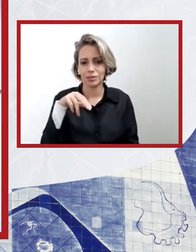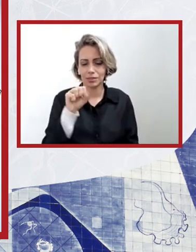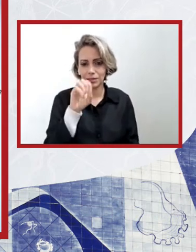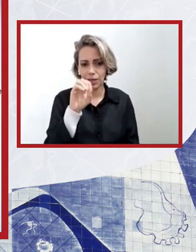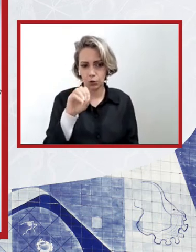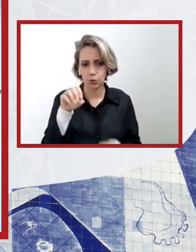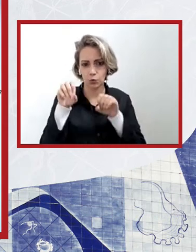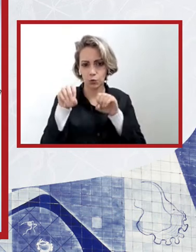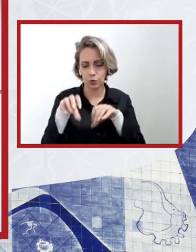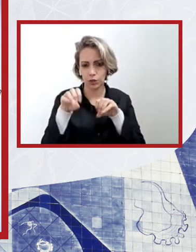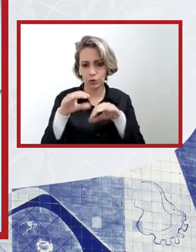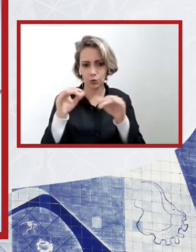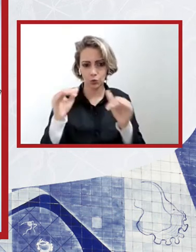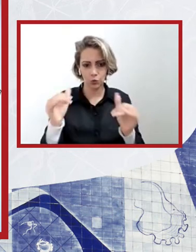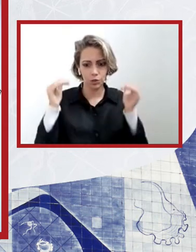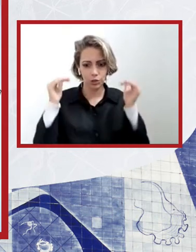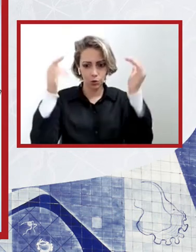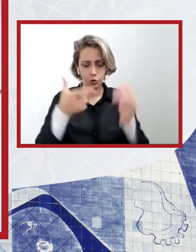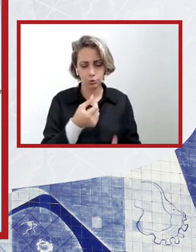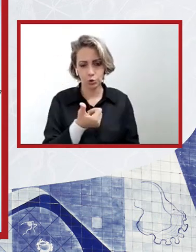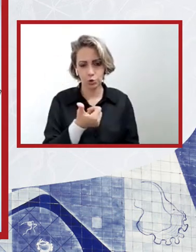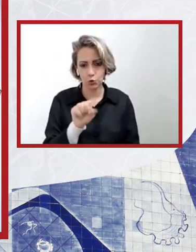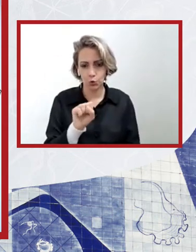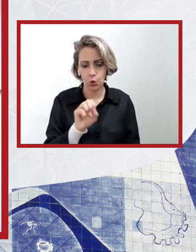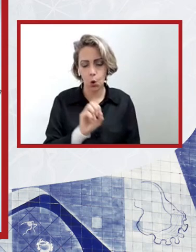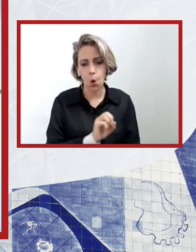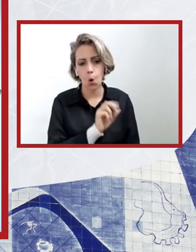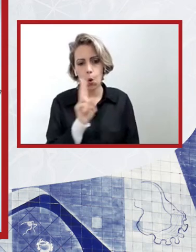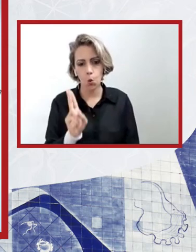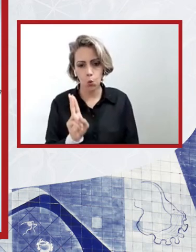de 2018, ou que tivessem